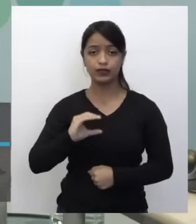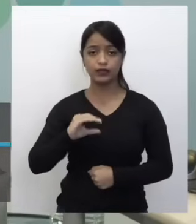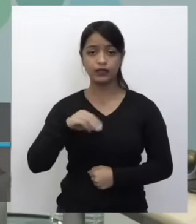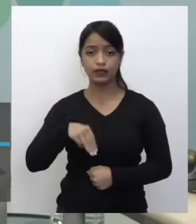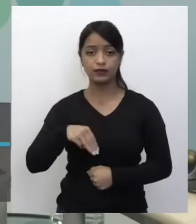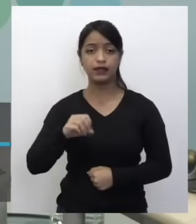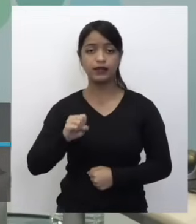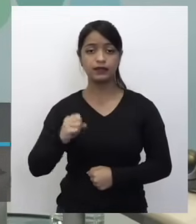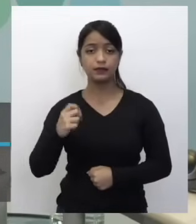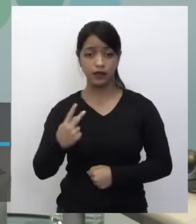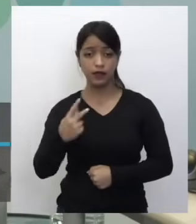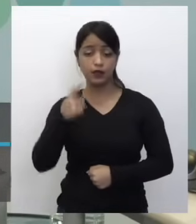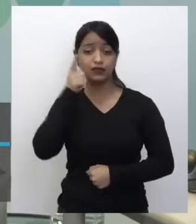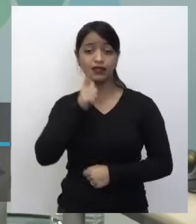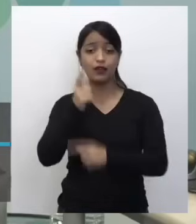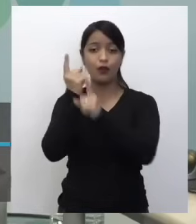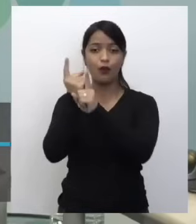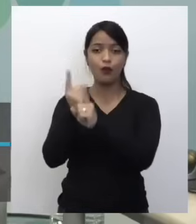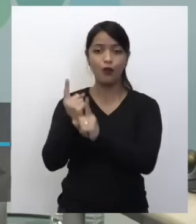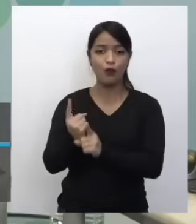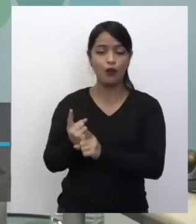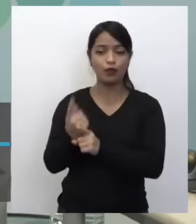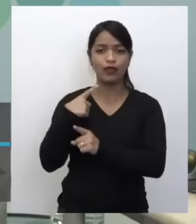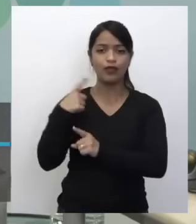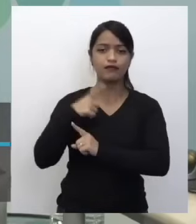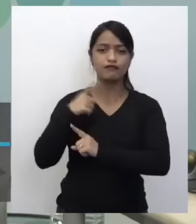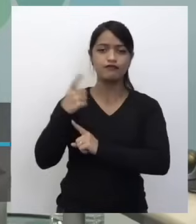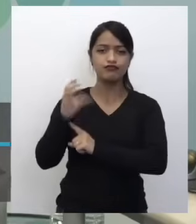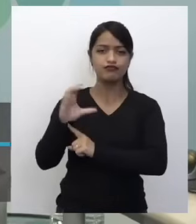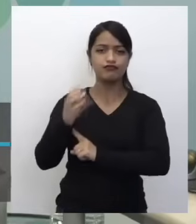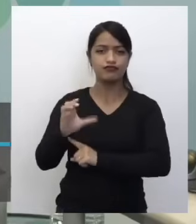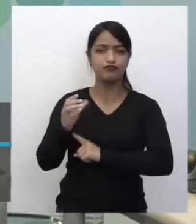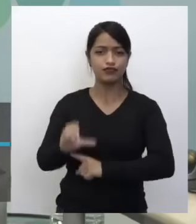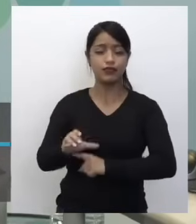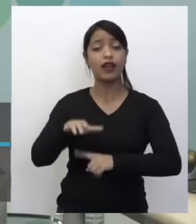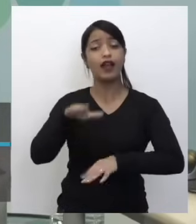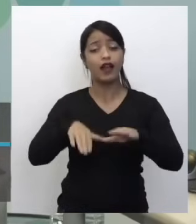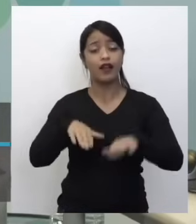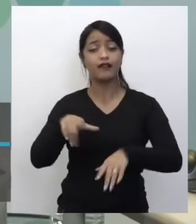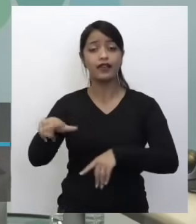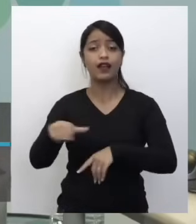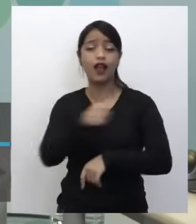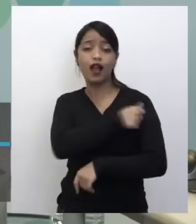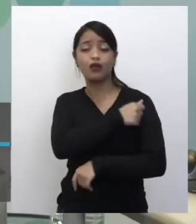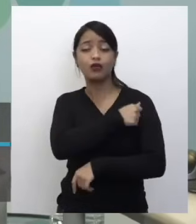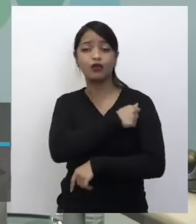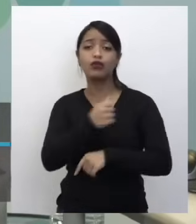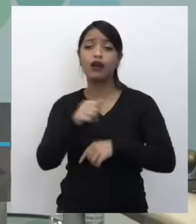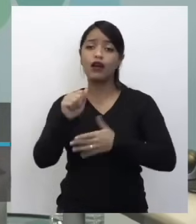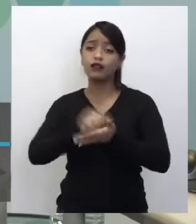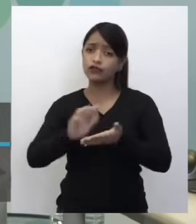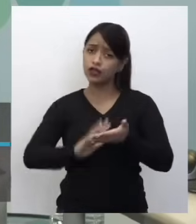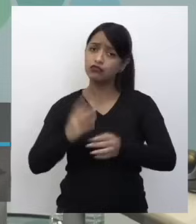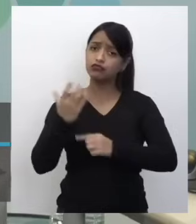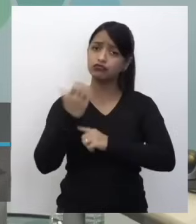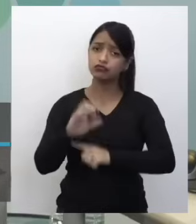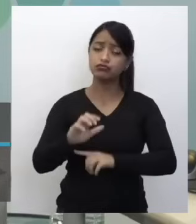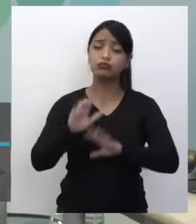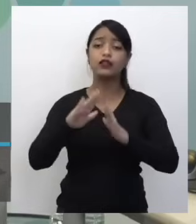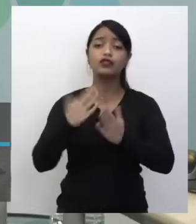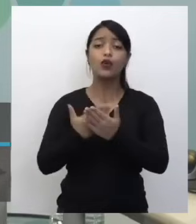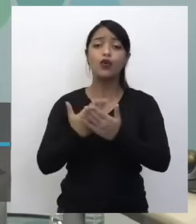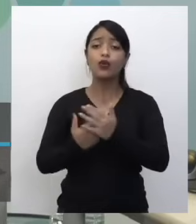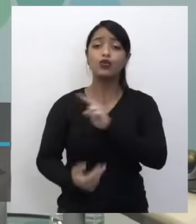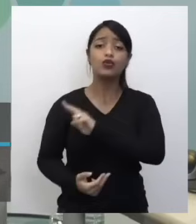feitas. E muitas vezes o aluno coloca a atividade, mas não coloca o nome da escola. Fica muito difícil depois para a gente